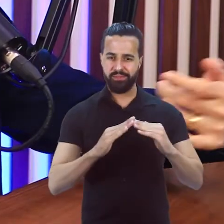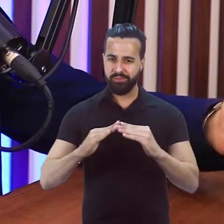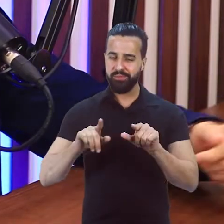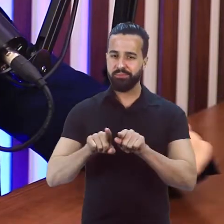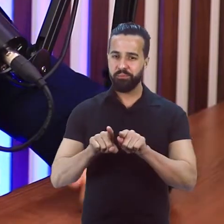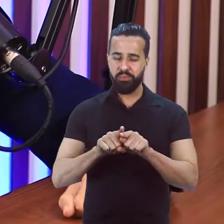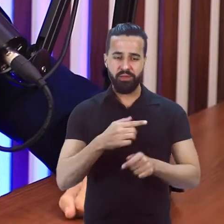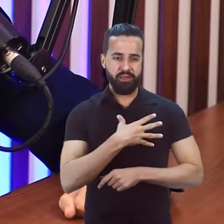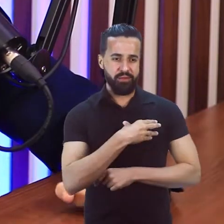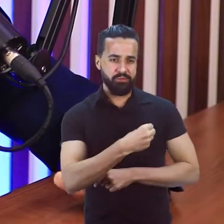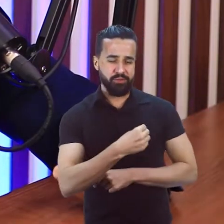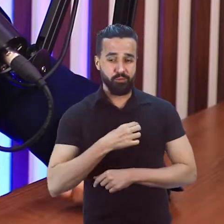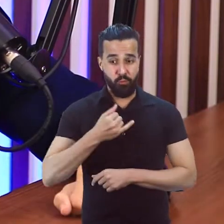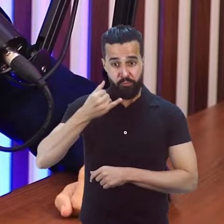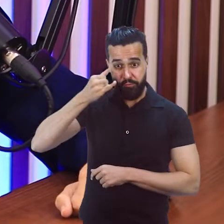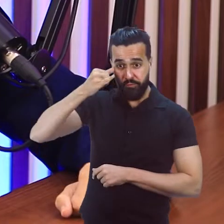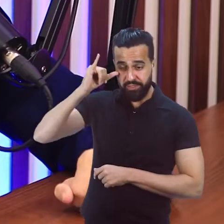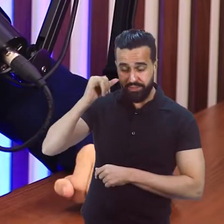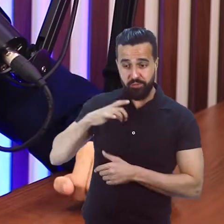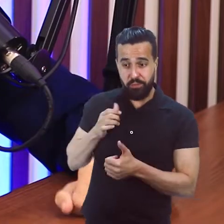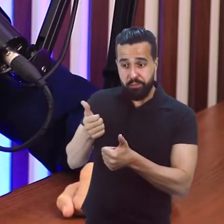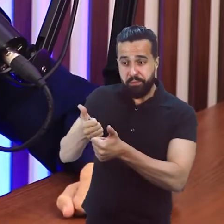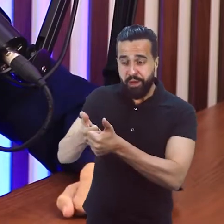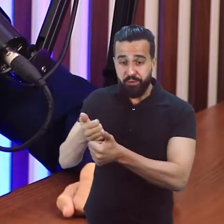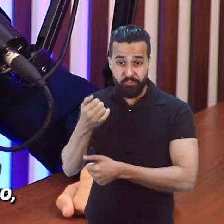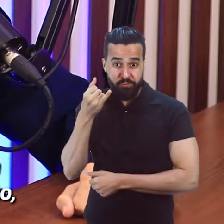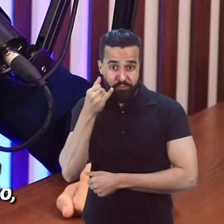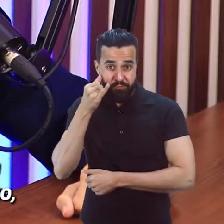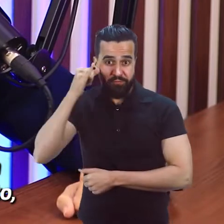filhos dos fazendeiros lá, vizinho da terra dele.